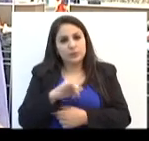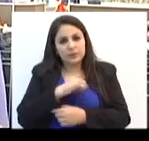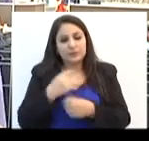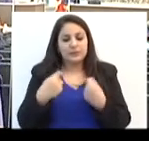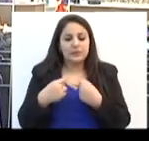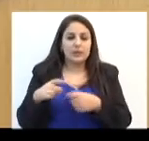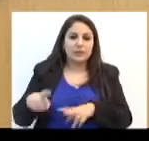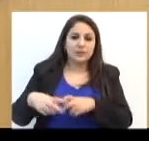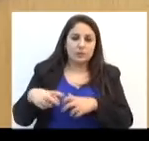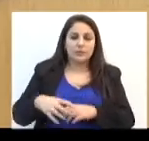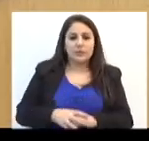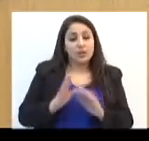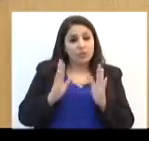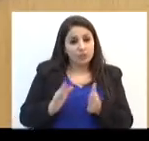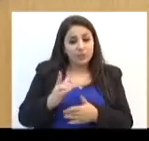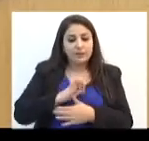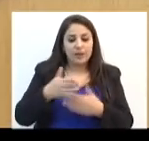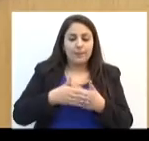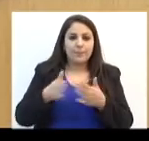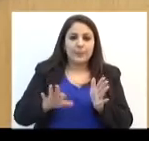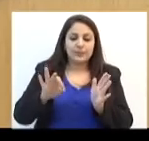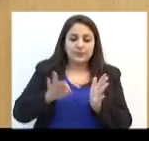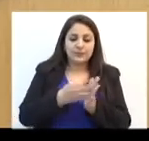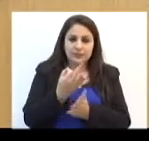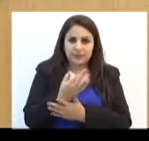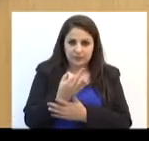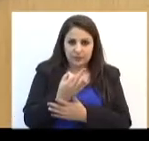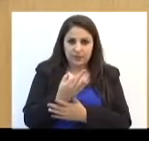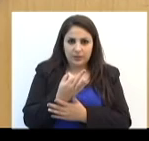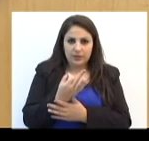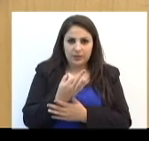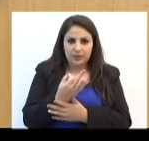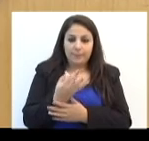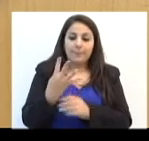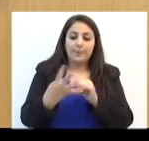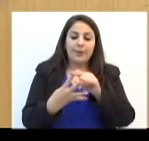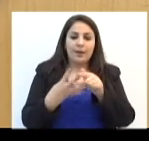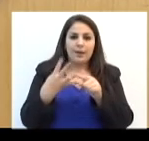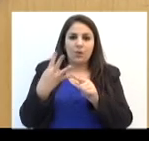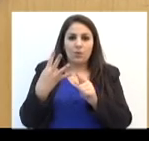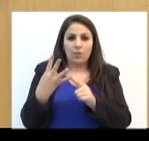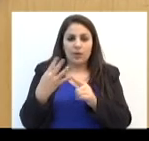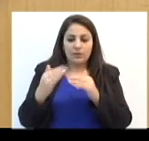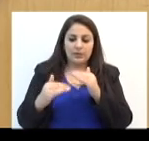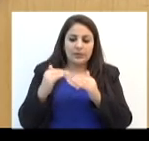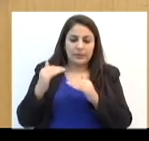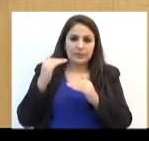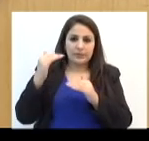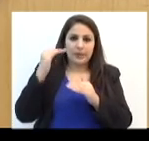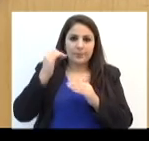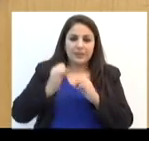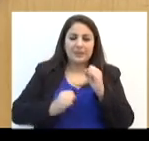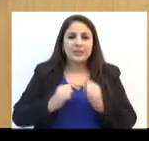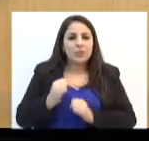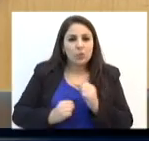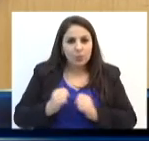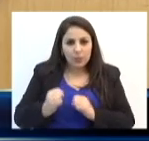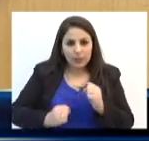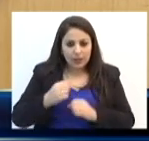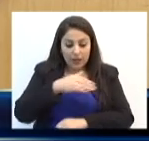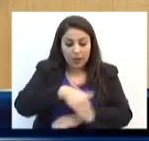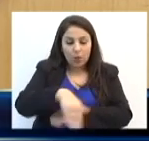aos agricultores. Já estão abertas as inscrições para a 4ª etapa do circuito de corrida de rua.